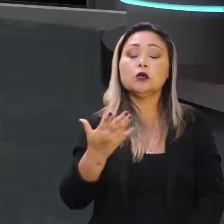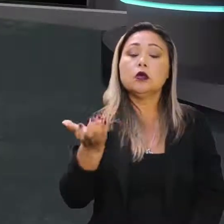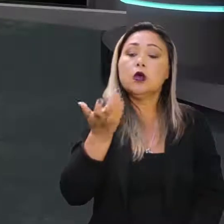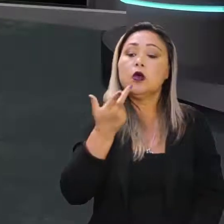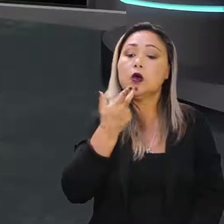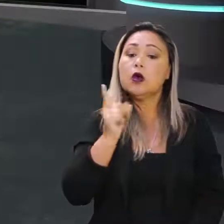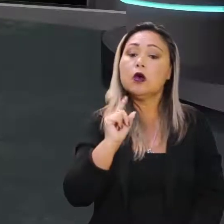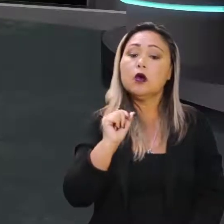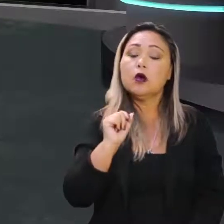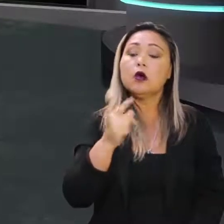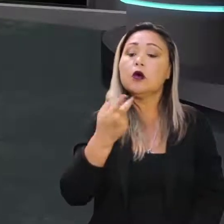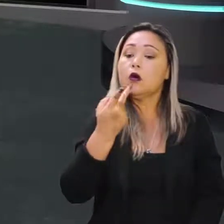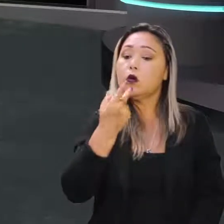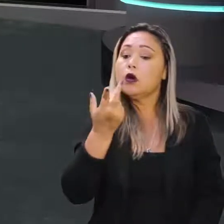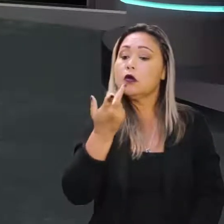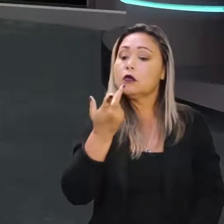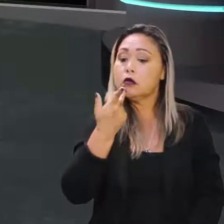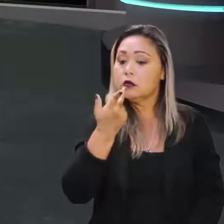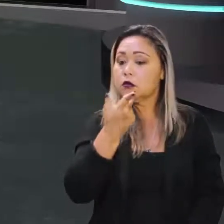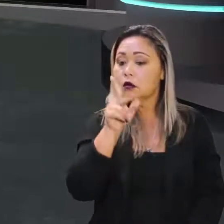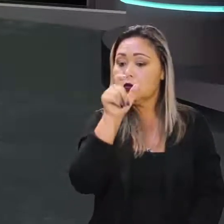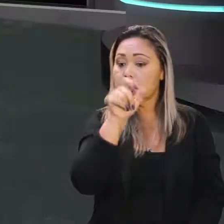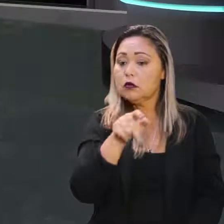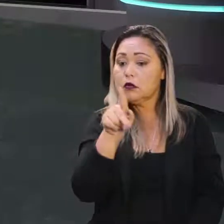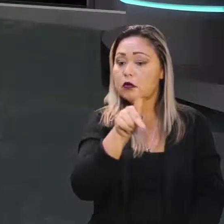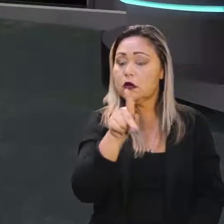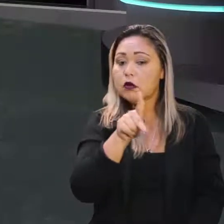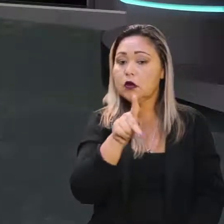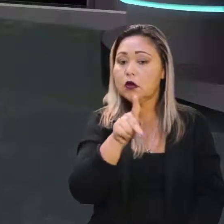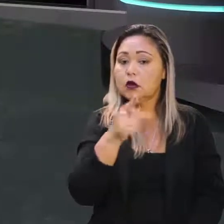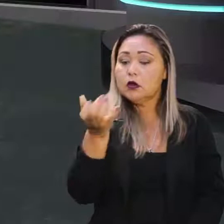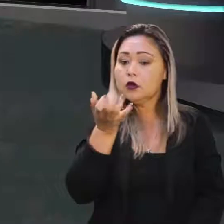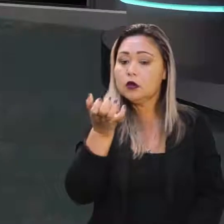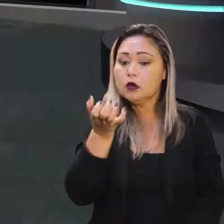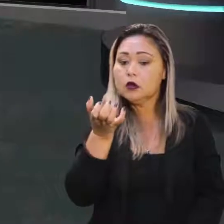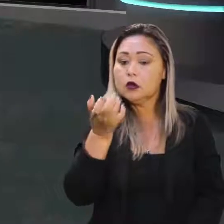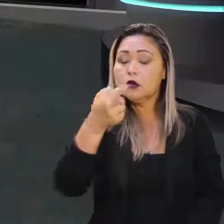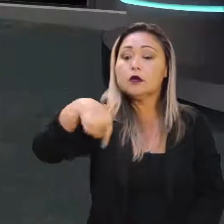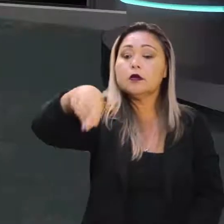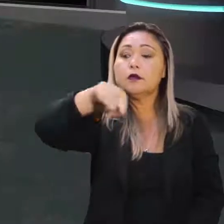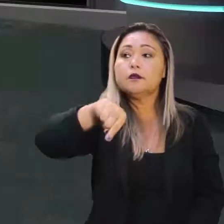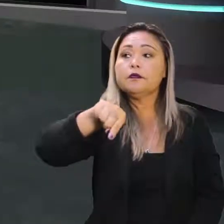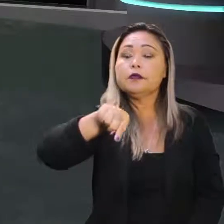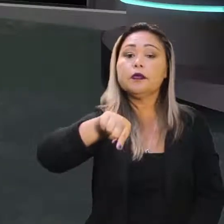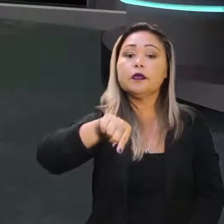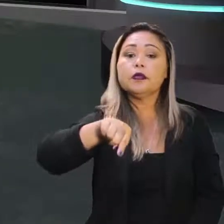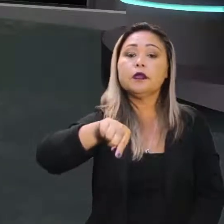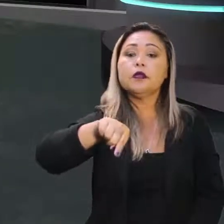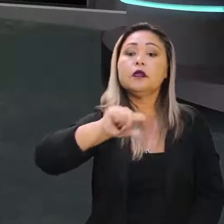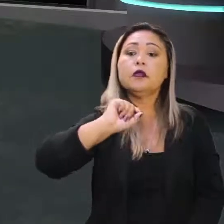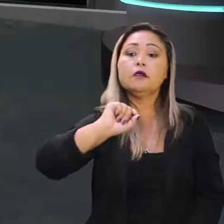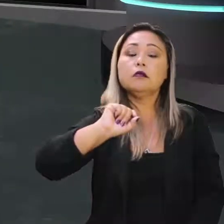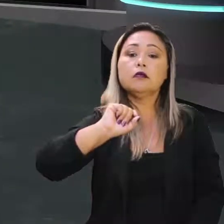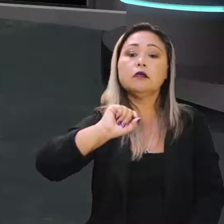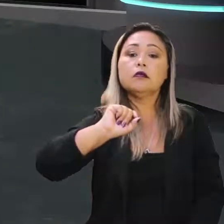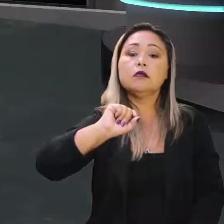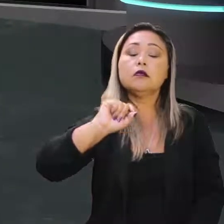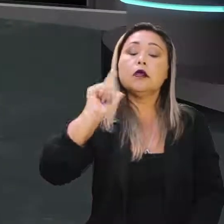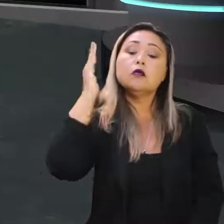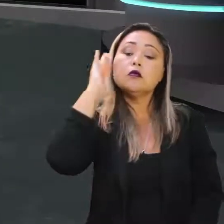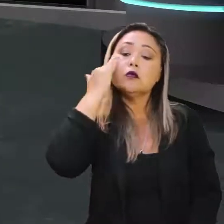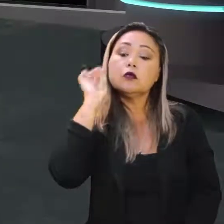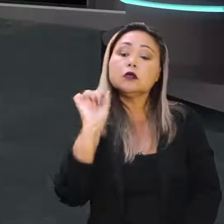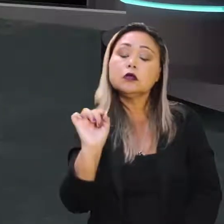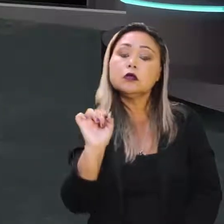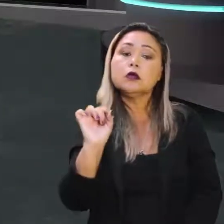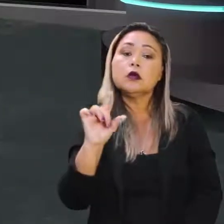queria dizer que na afirmação da professora, tem uma coisa que nós queremos buscar bastante com vocês, tá? Que é que você entenda